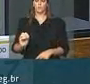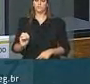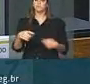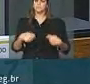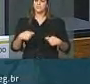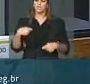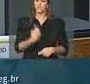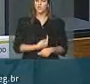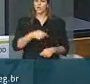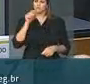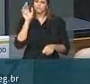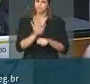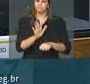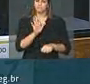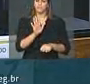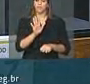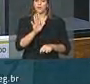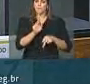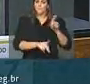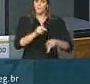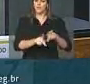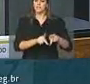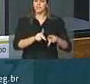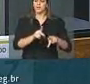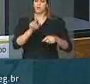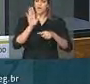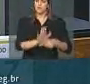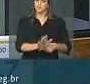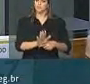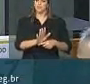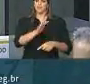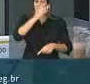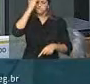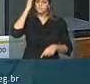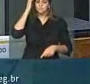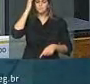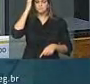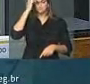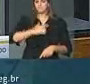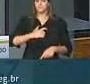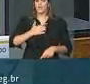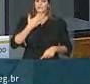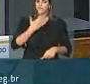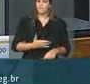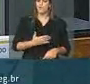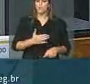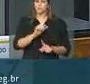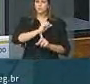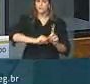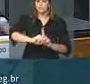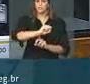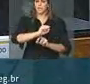contribuinte, a favor da sociedade, contra o aumento da carga tributária pelo...